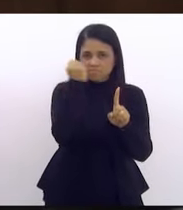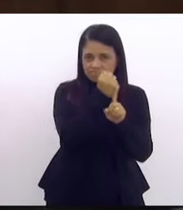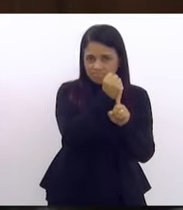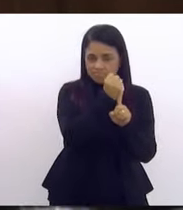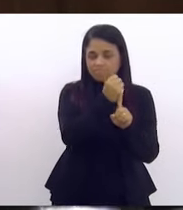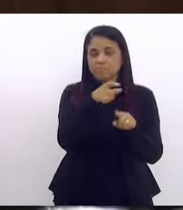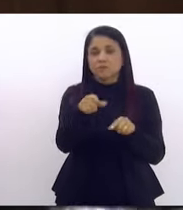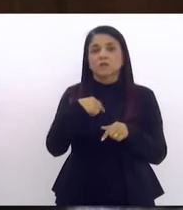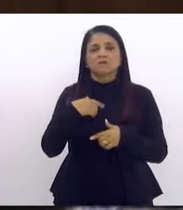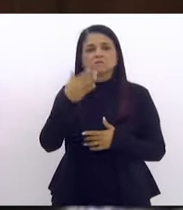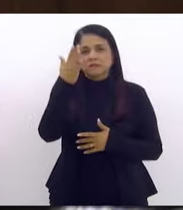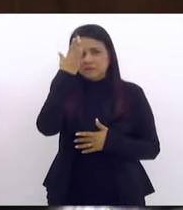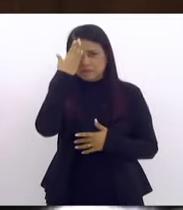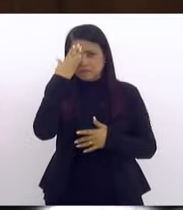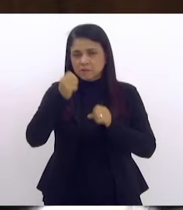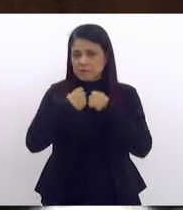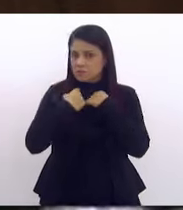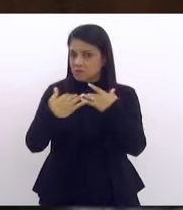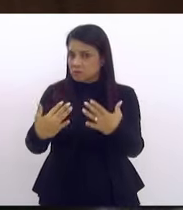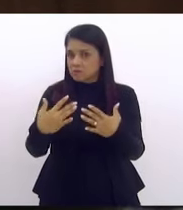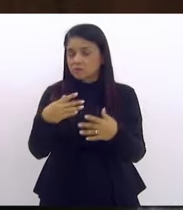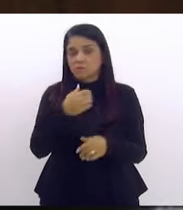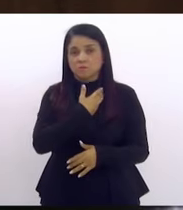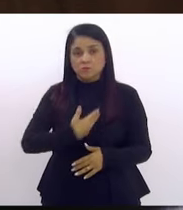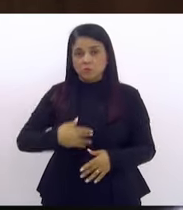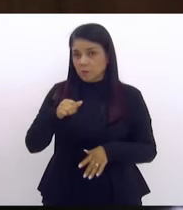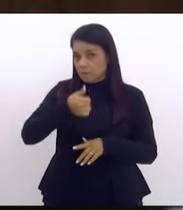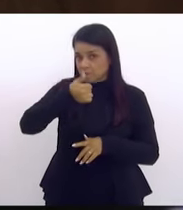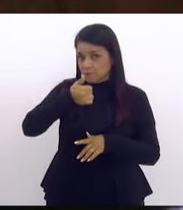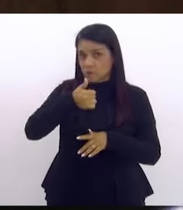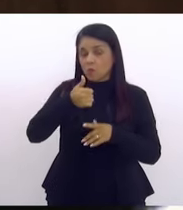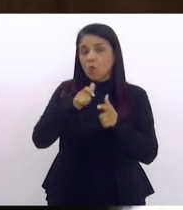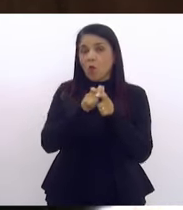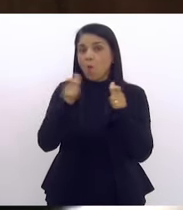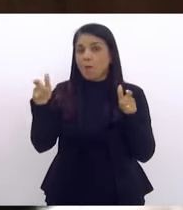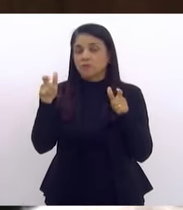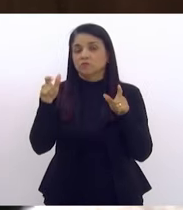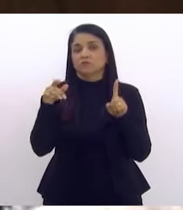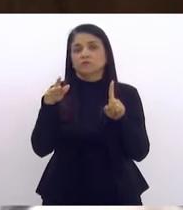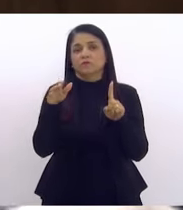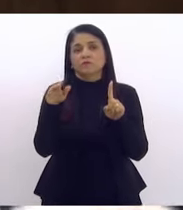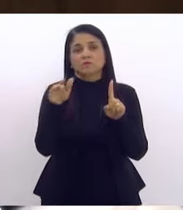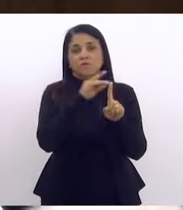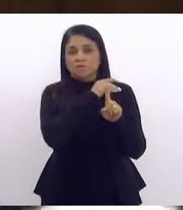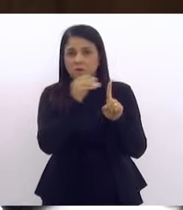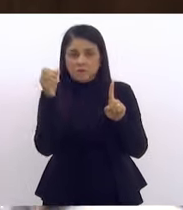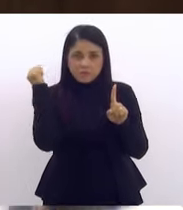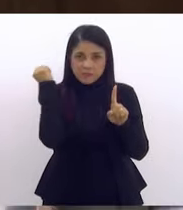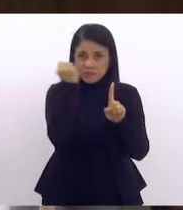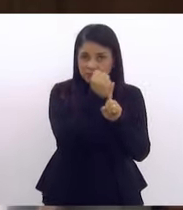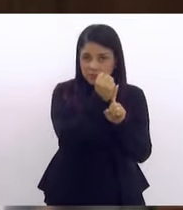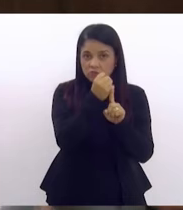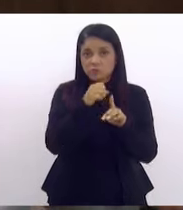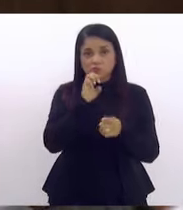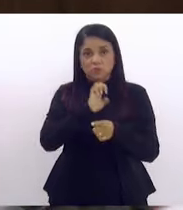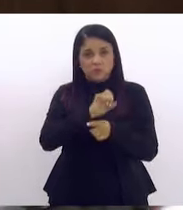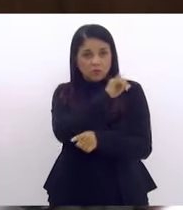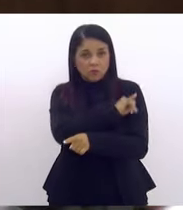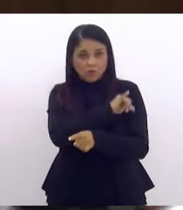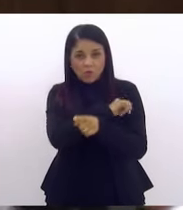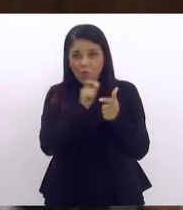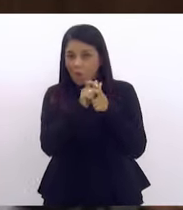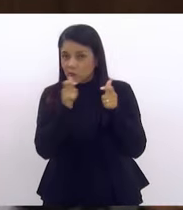primeira audiência pública que nós fizemos foi sobre o aumento do feminicídio no Estado do Rio de Janeiro. Para além disso, tem as